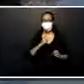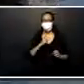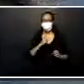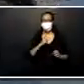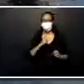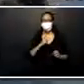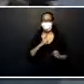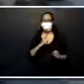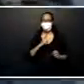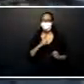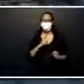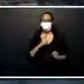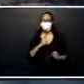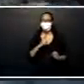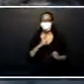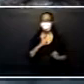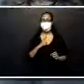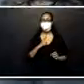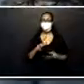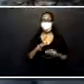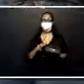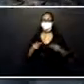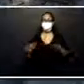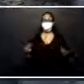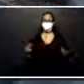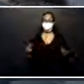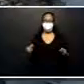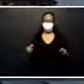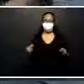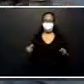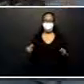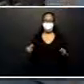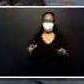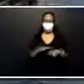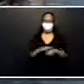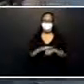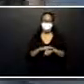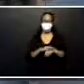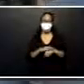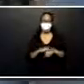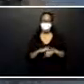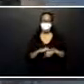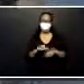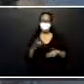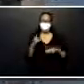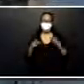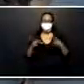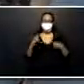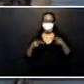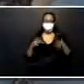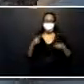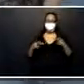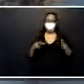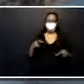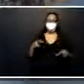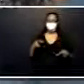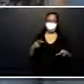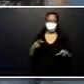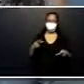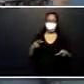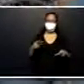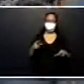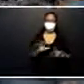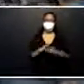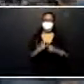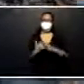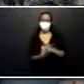questão polêmica, relevante e atual, que é o coronavírus, a